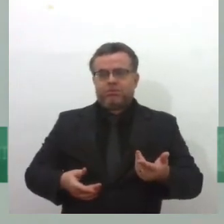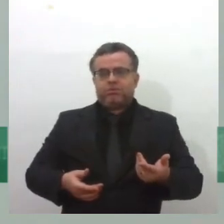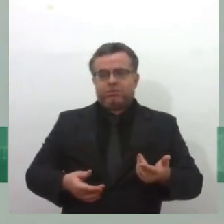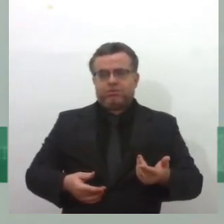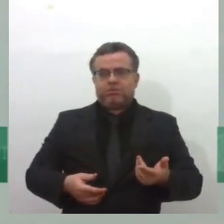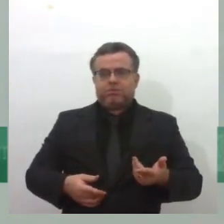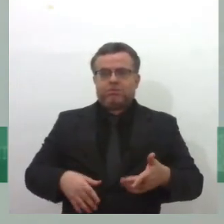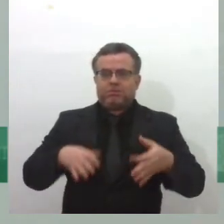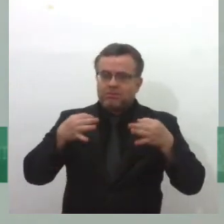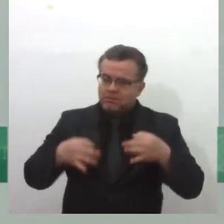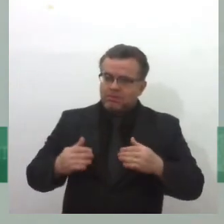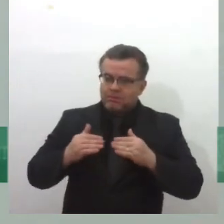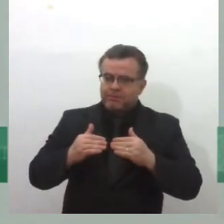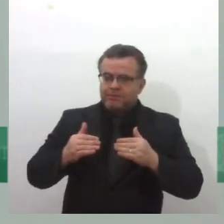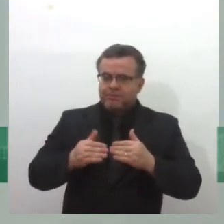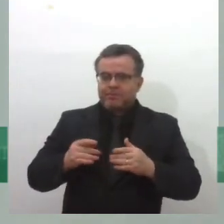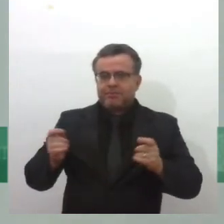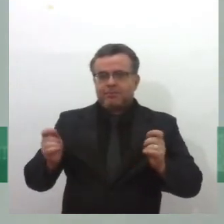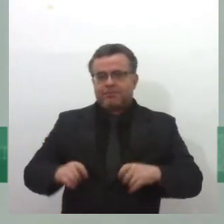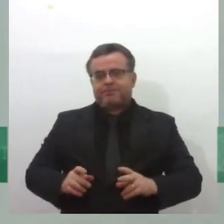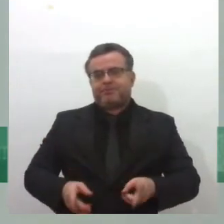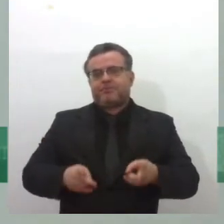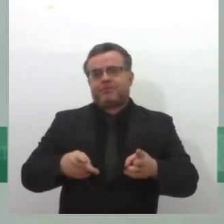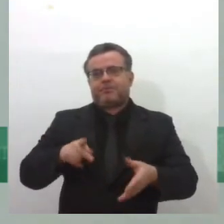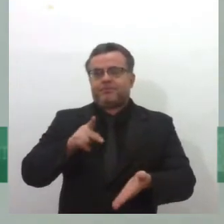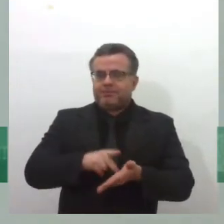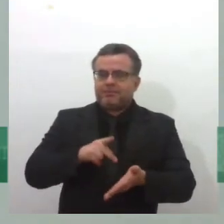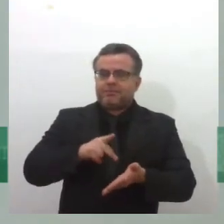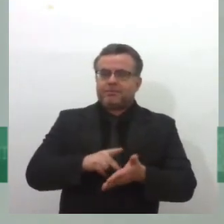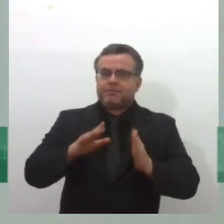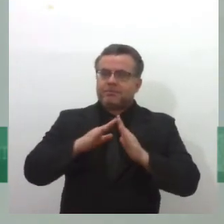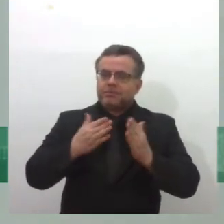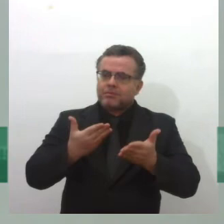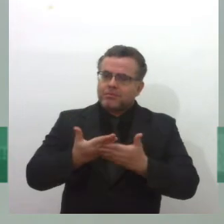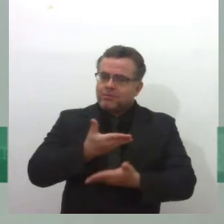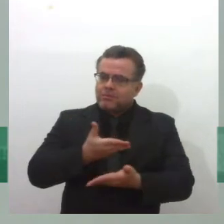valores que já vêm sendo executados pelas escolas também.